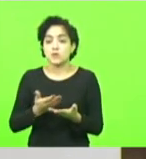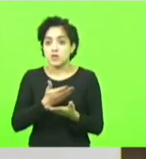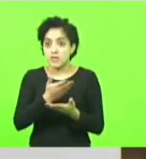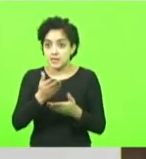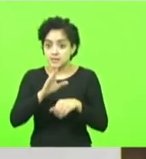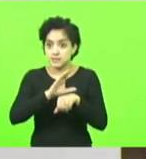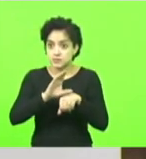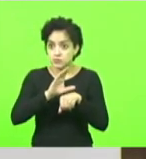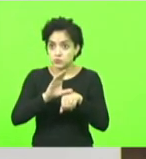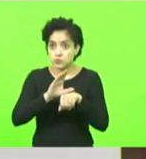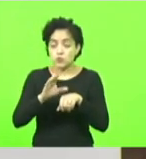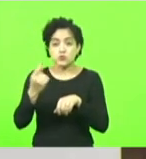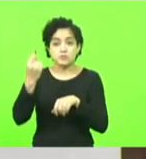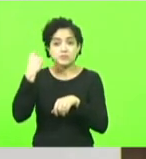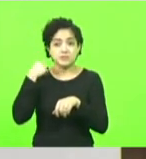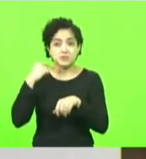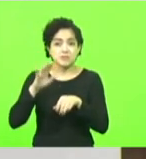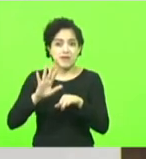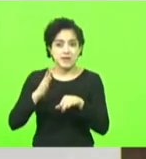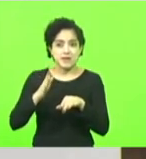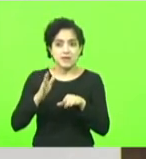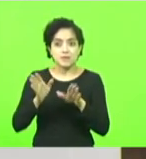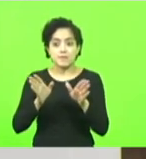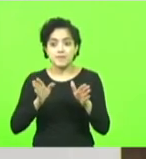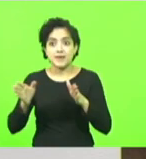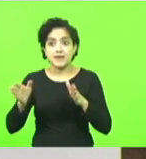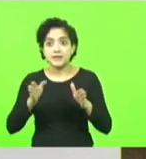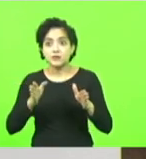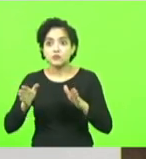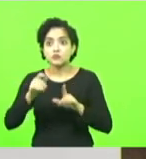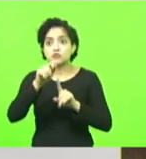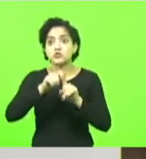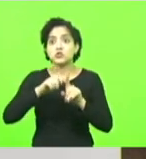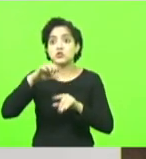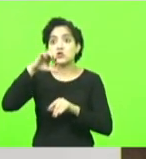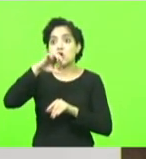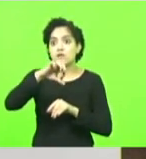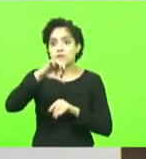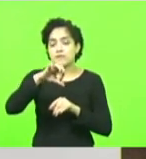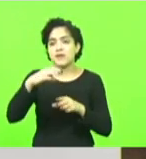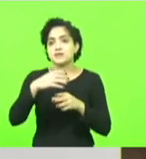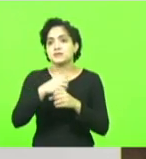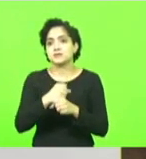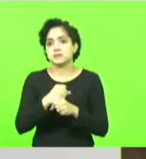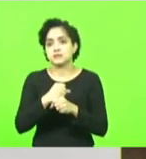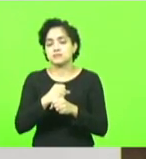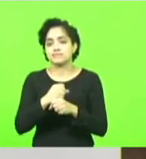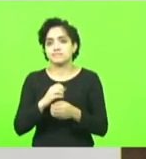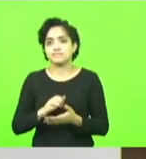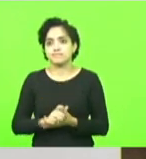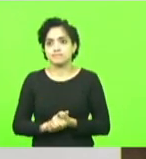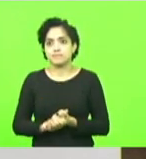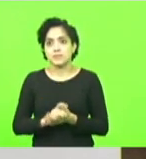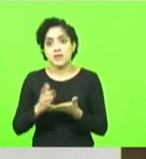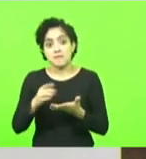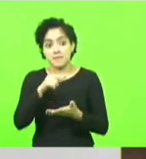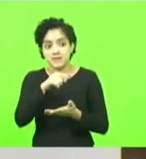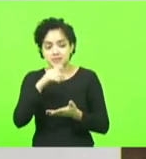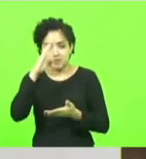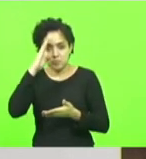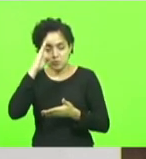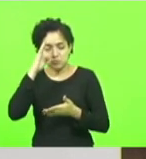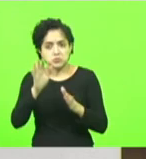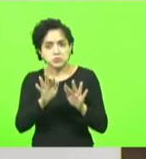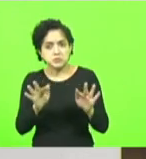cursos, antigamente, eram de 9 meses presencial. Ele, em 2 meses, fica apto. Mas para o praça, não. Para o